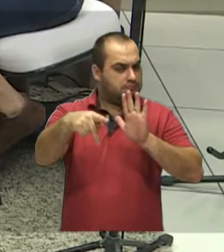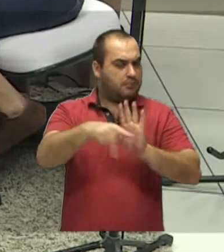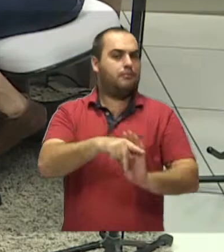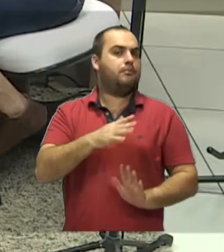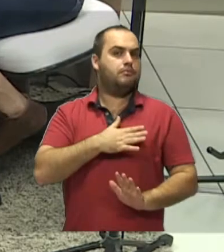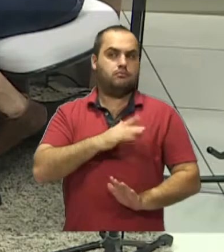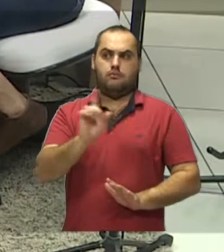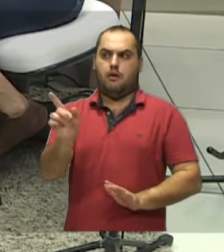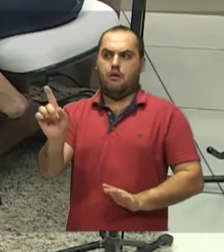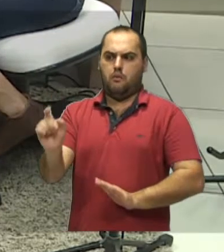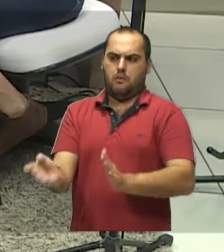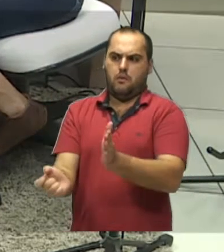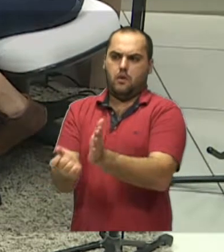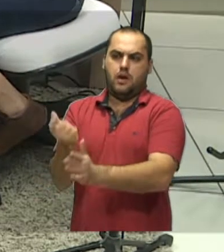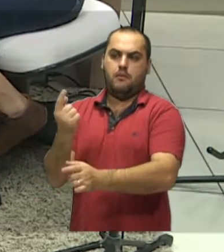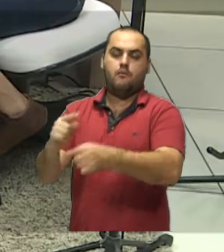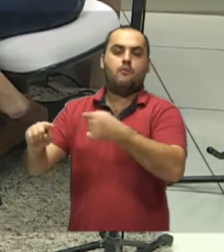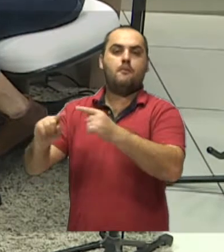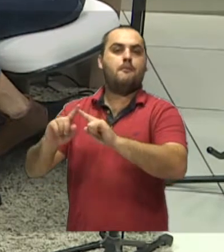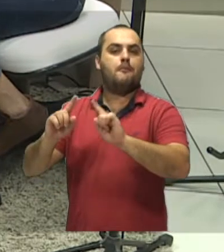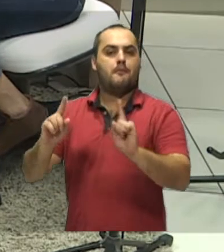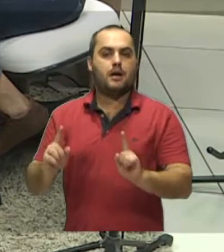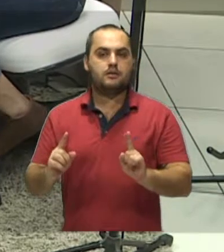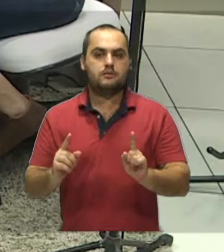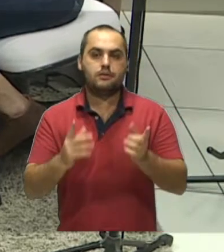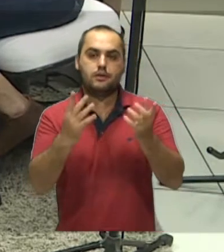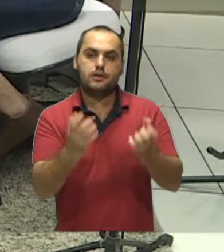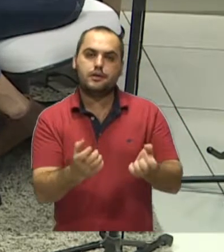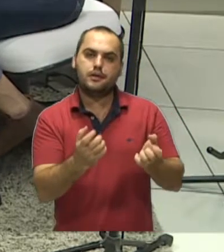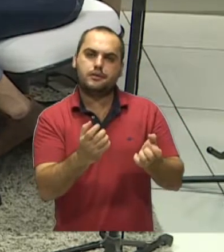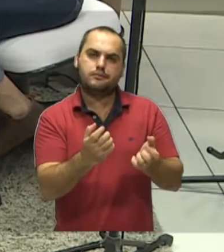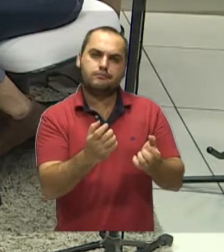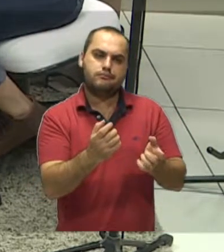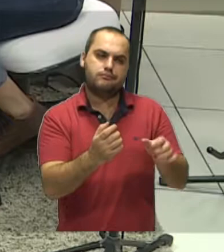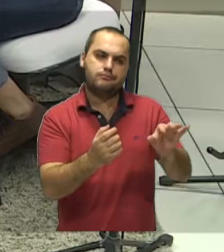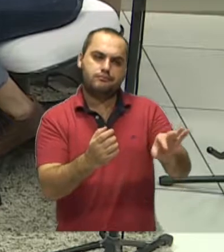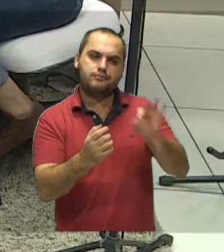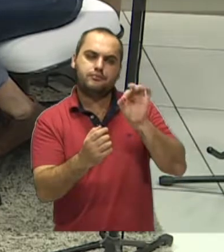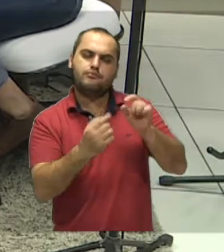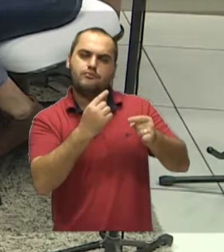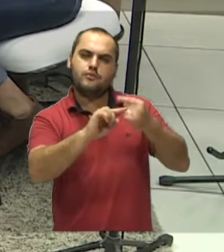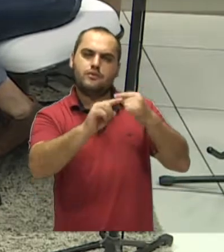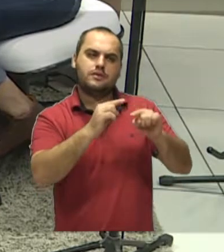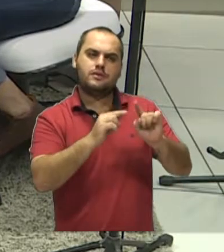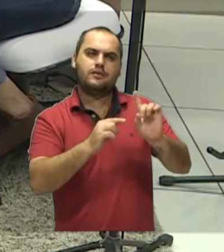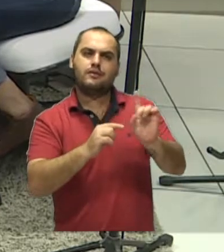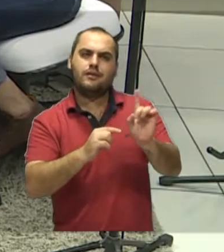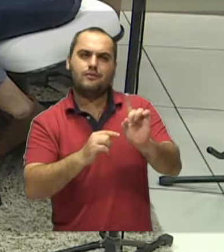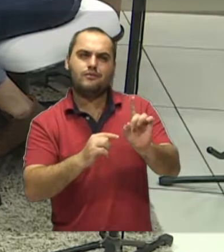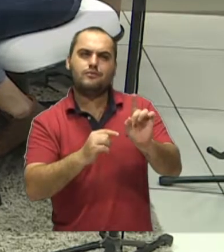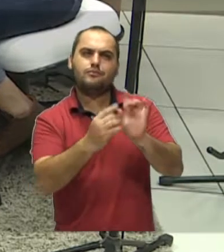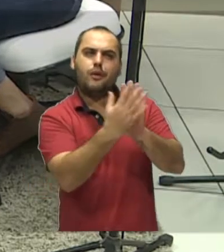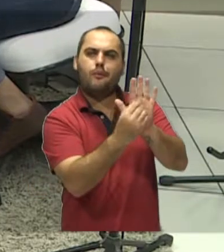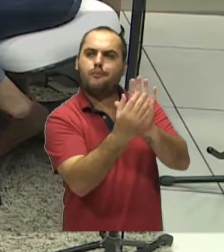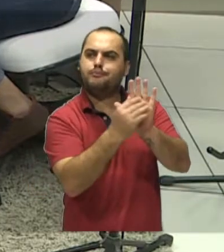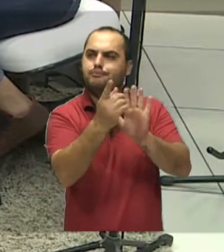eu queria gravar alguma coisa que não fosse o cover de alguém, porque até então eu trabalhei bastante em bar,